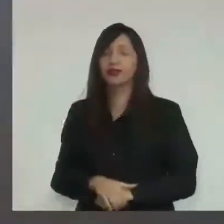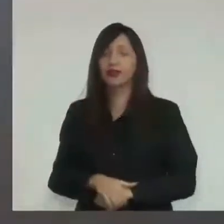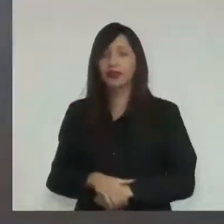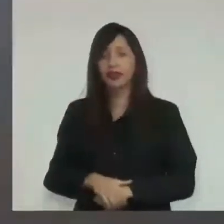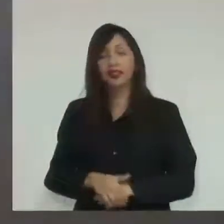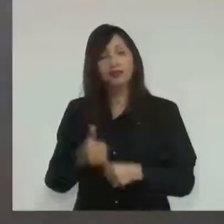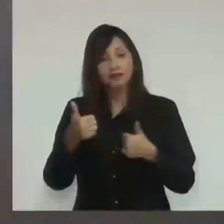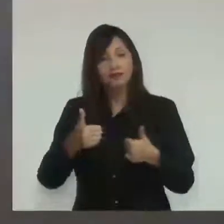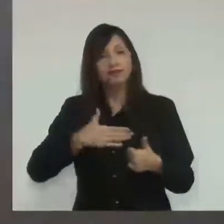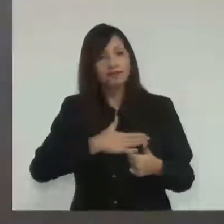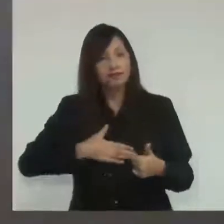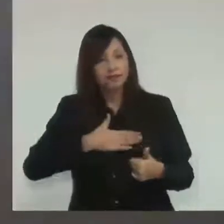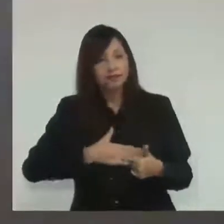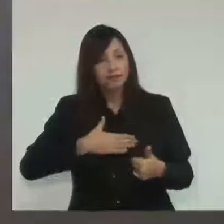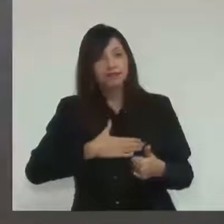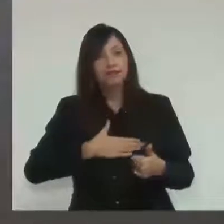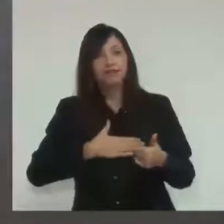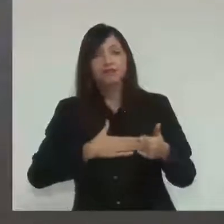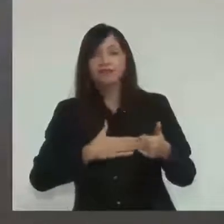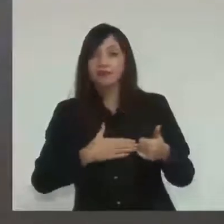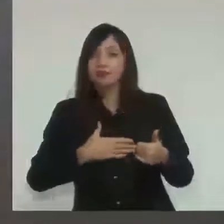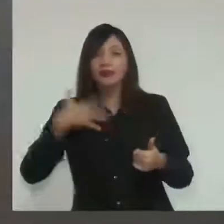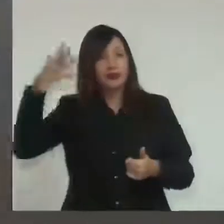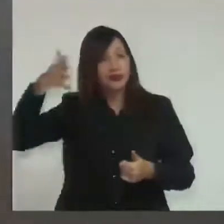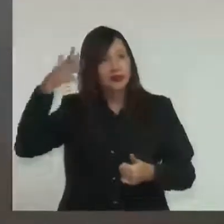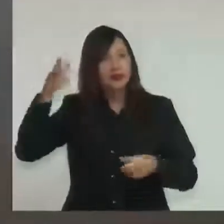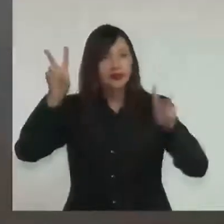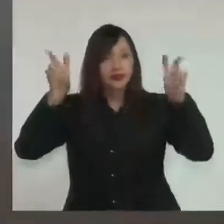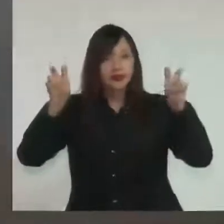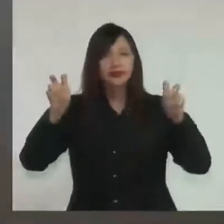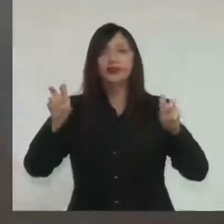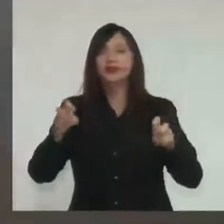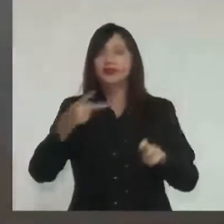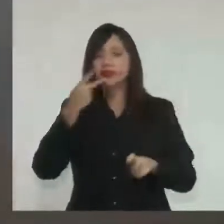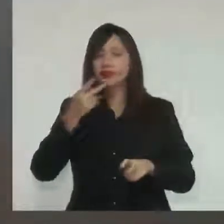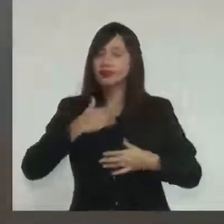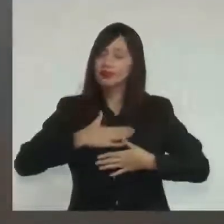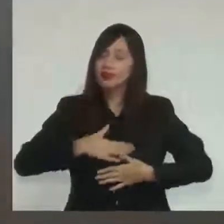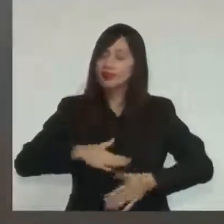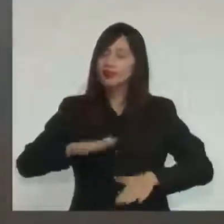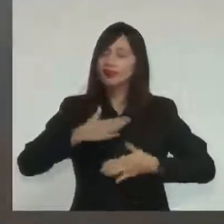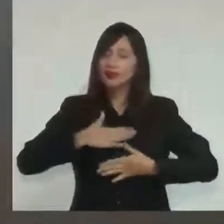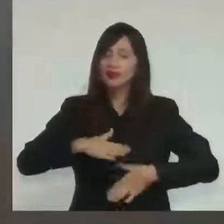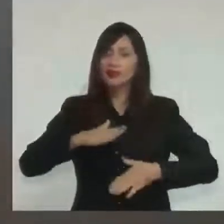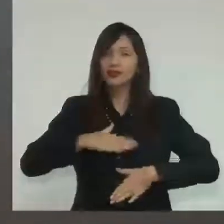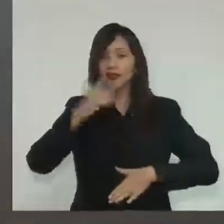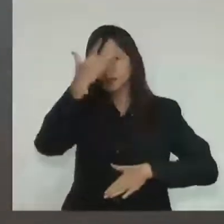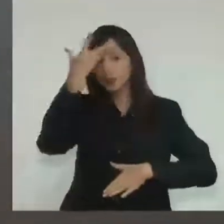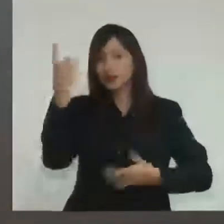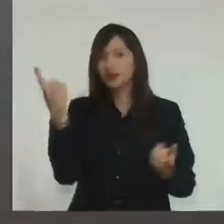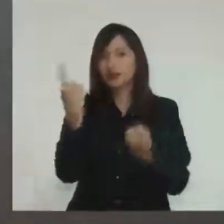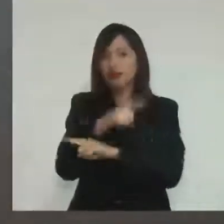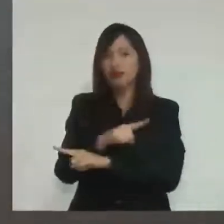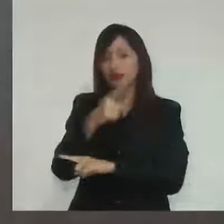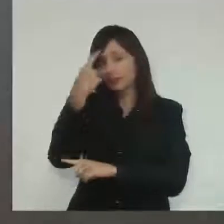aqui, assumindo os riscos da minha fala ser distorcida, mas eu vou fazer com muita calma, e quem distorcer a gente bate